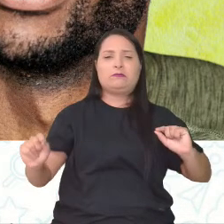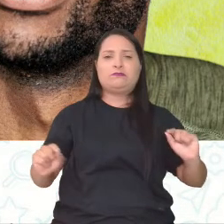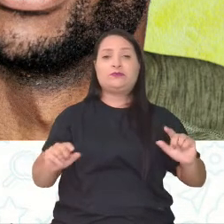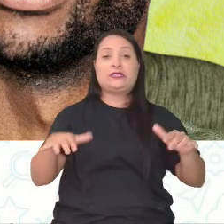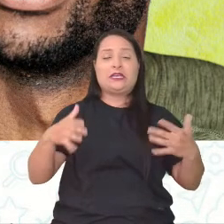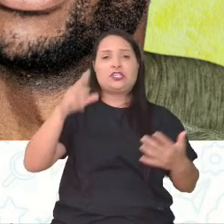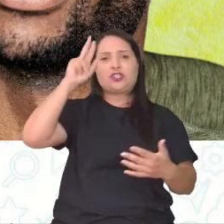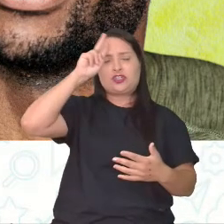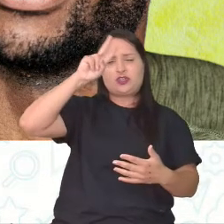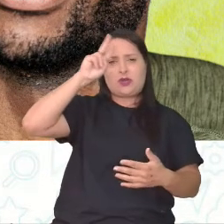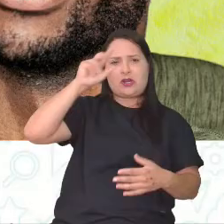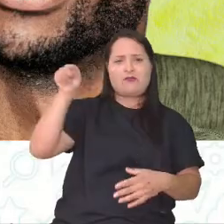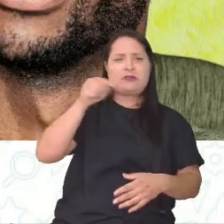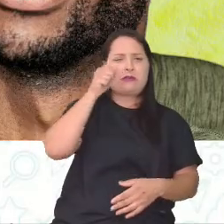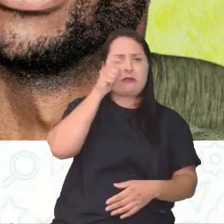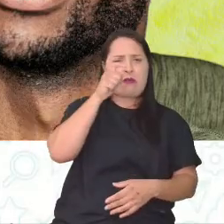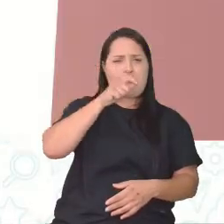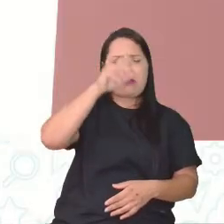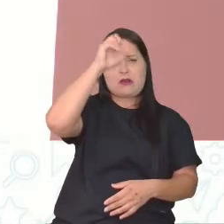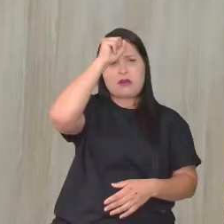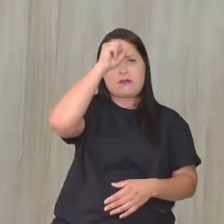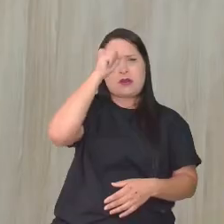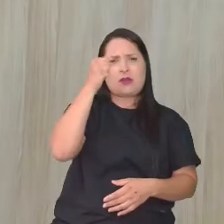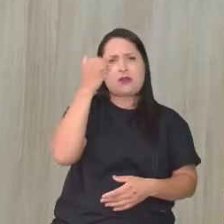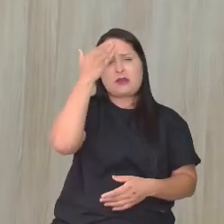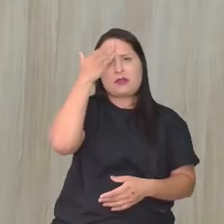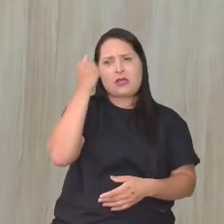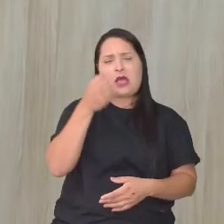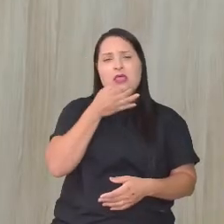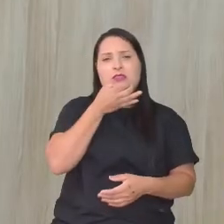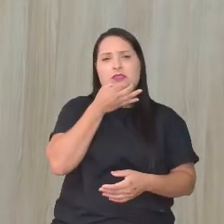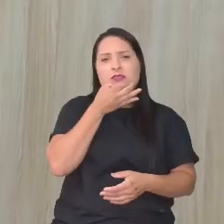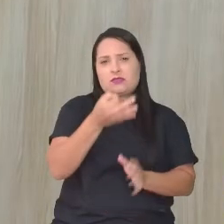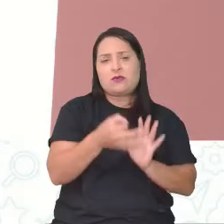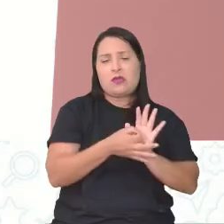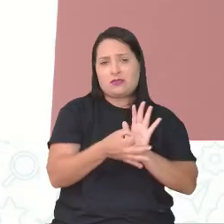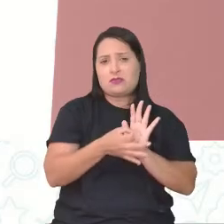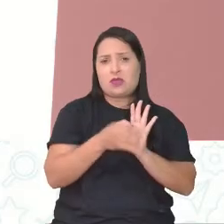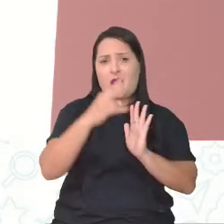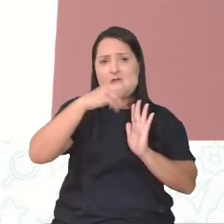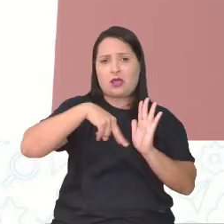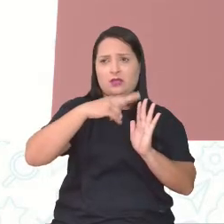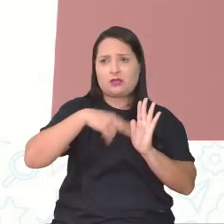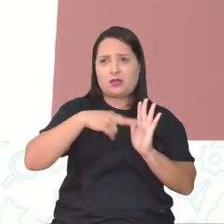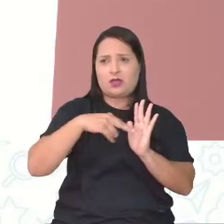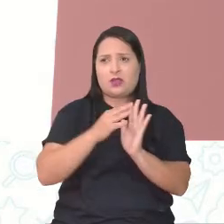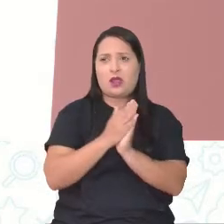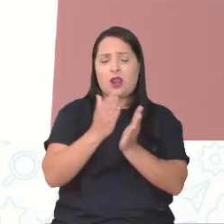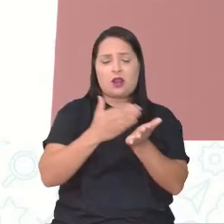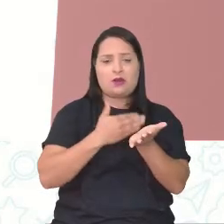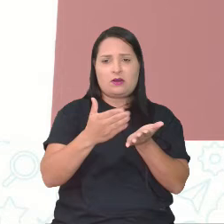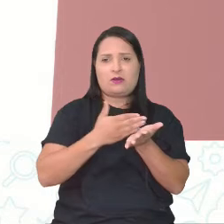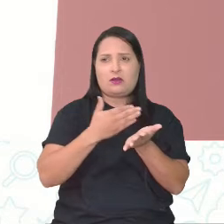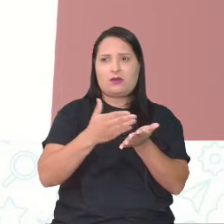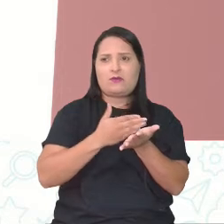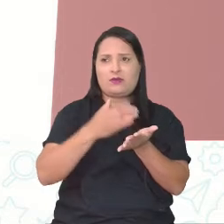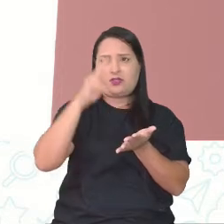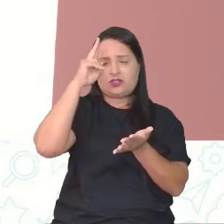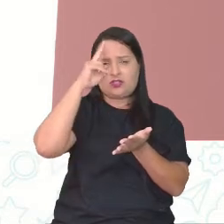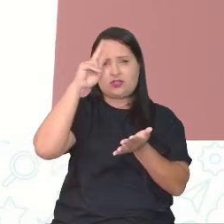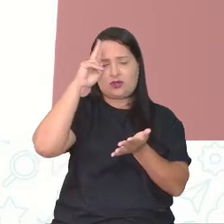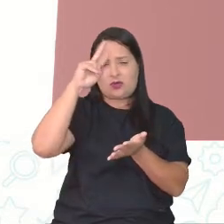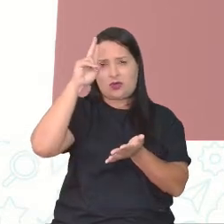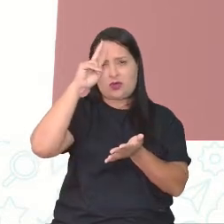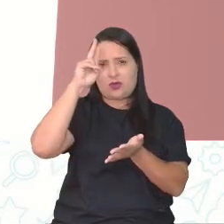tiverem interesse, né, de saber, eu deixo aqui uma dica de leitura. Olhem só, está registrado, né, a história